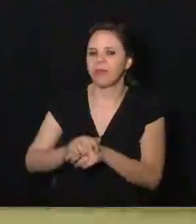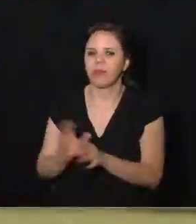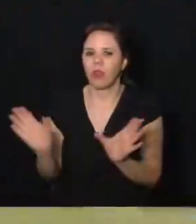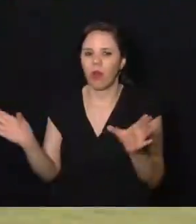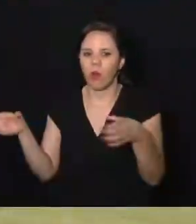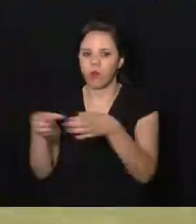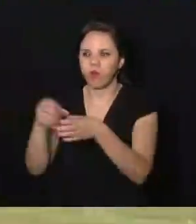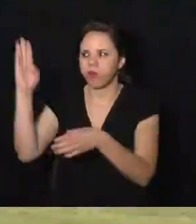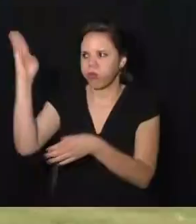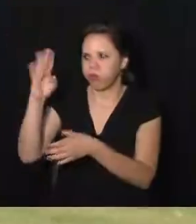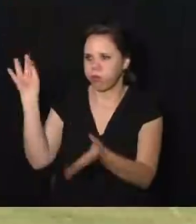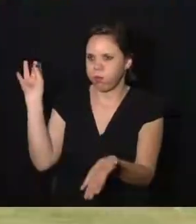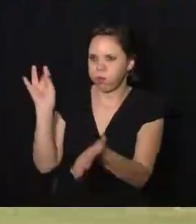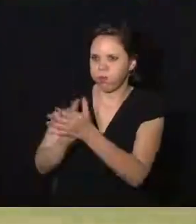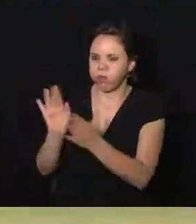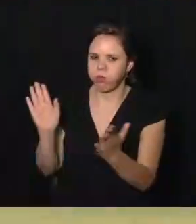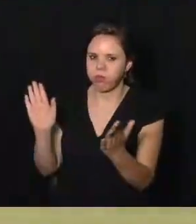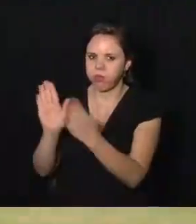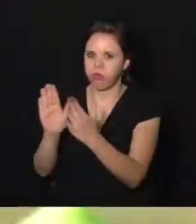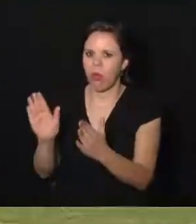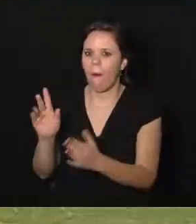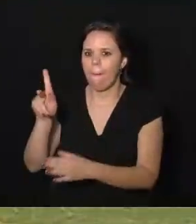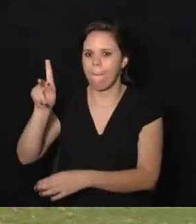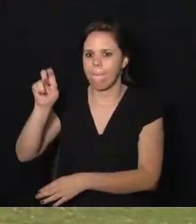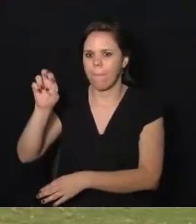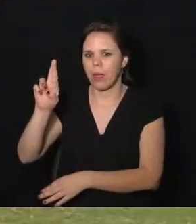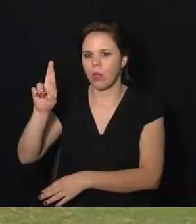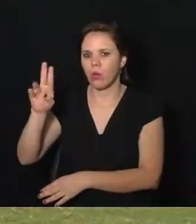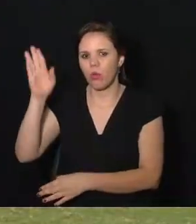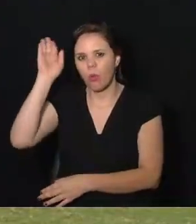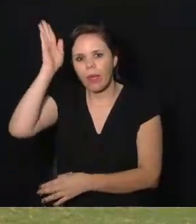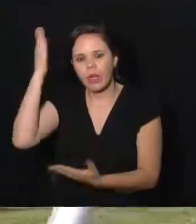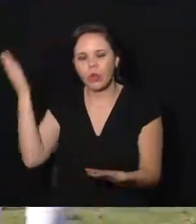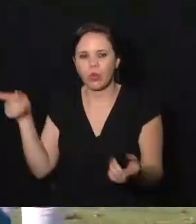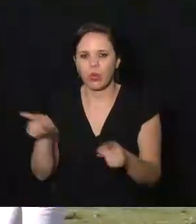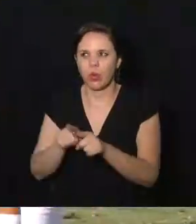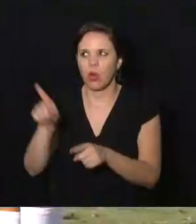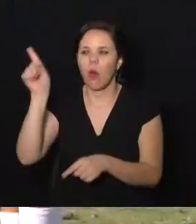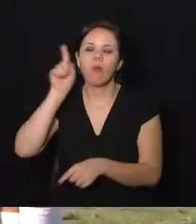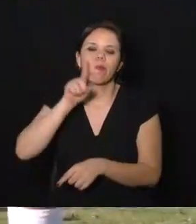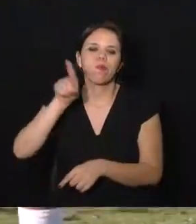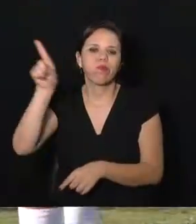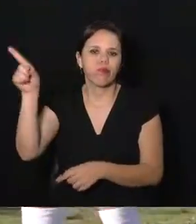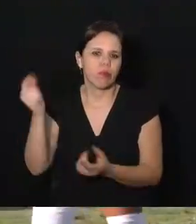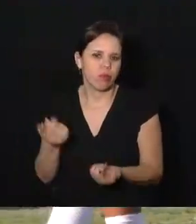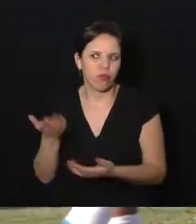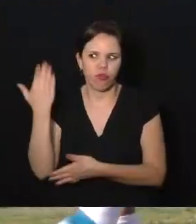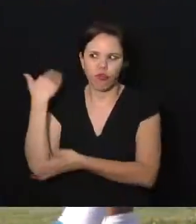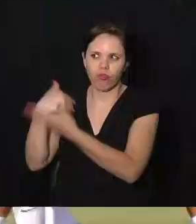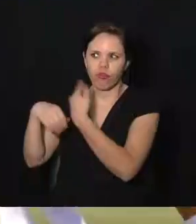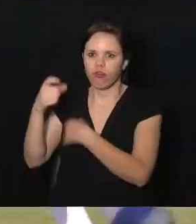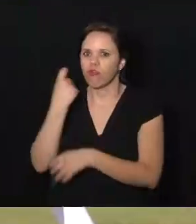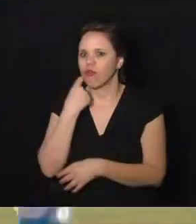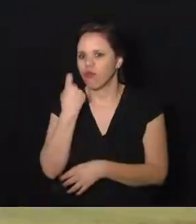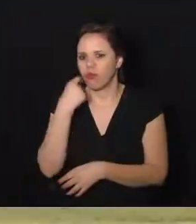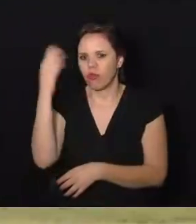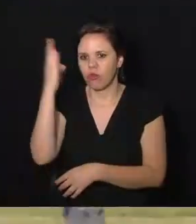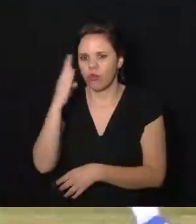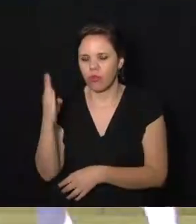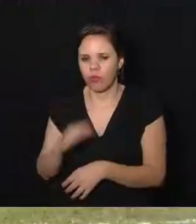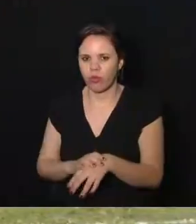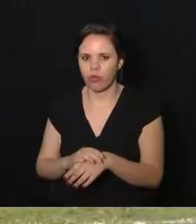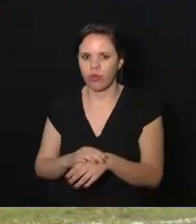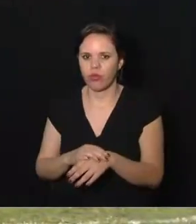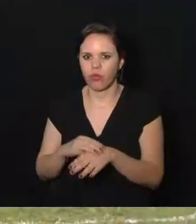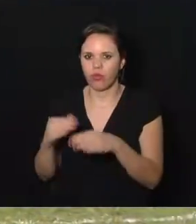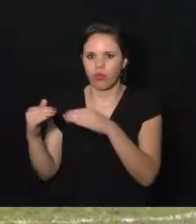seleção brasileira enfrenta a seleção peruana em Los Angeles, nos Estados Unidos. Na última sexta-feira, o Brasil ficou no